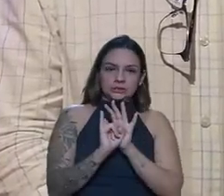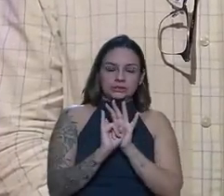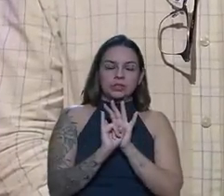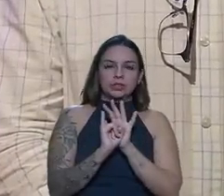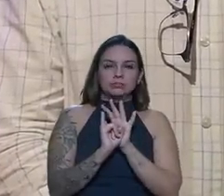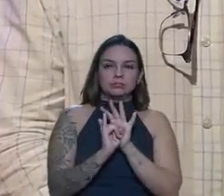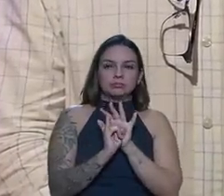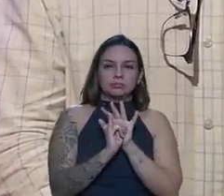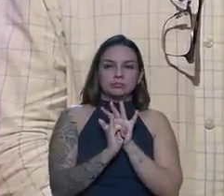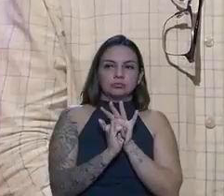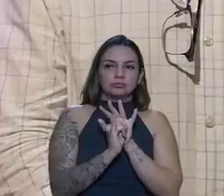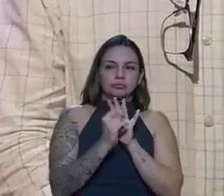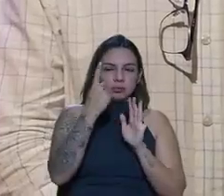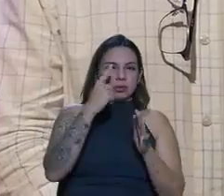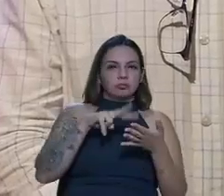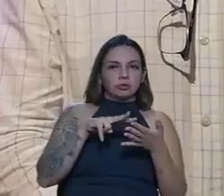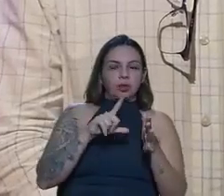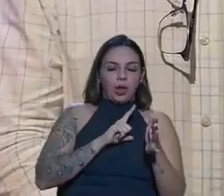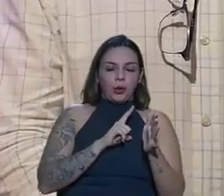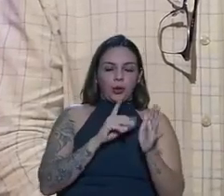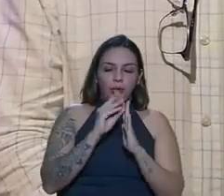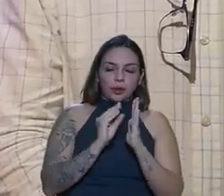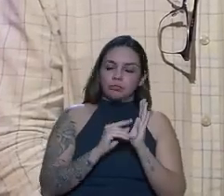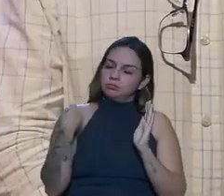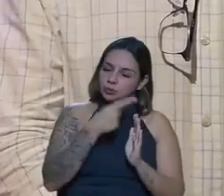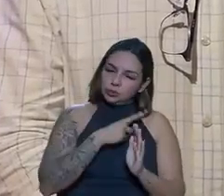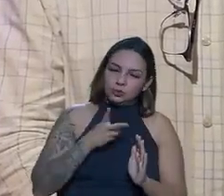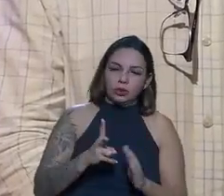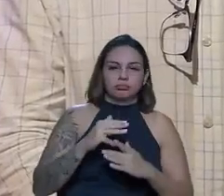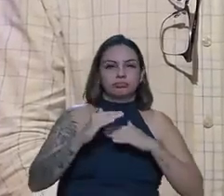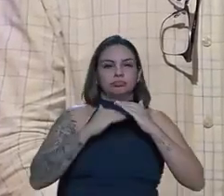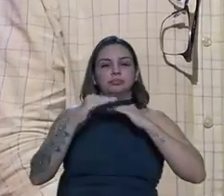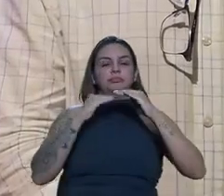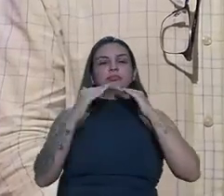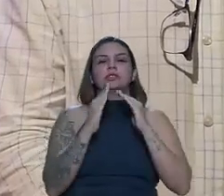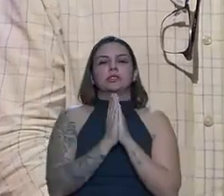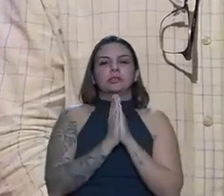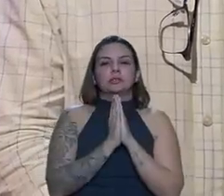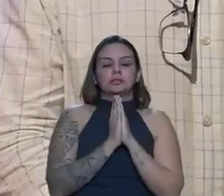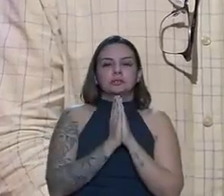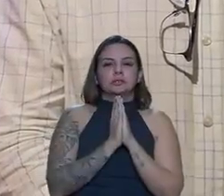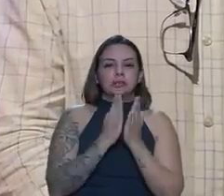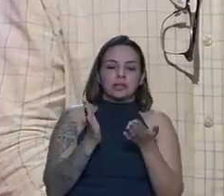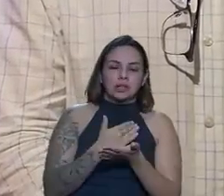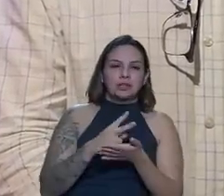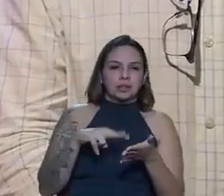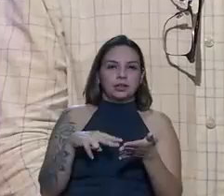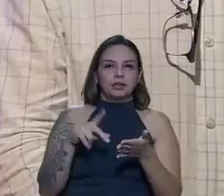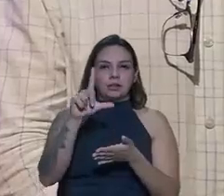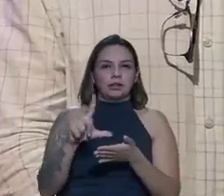há uma leitura de conceito que a gente pretende avançar nela, com livro,